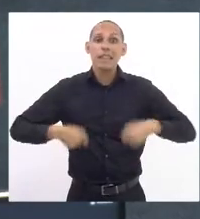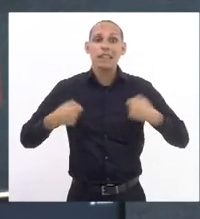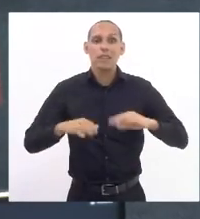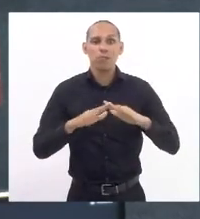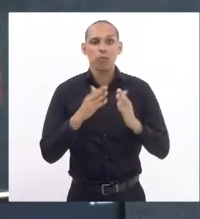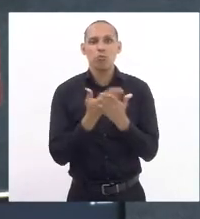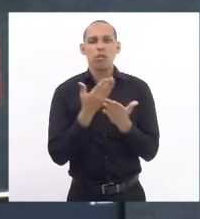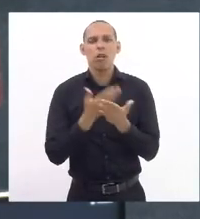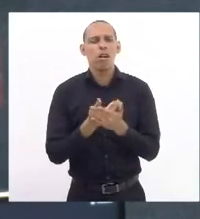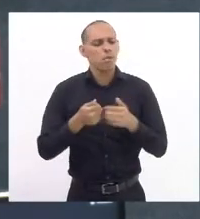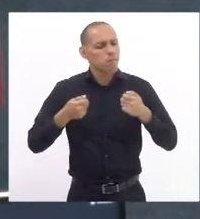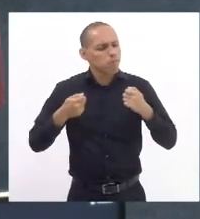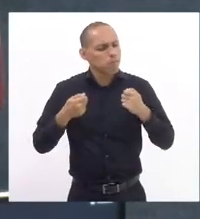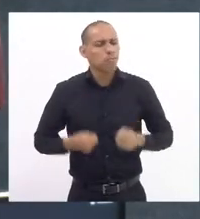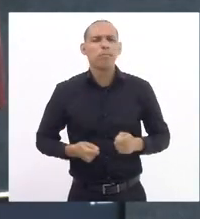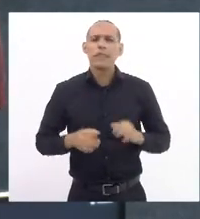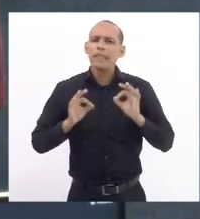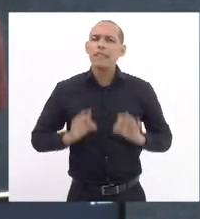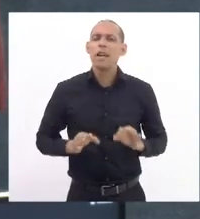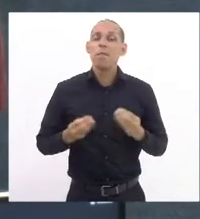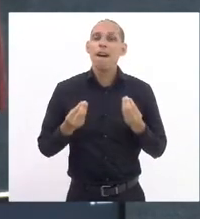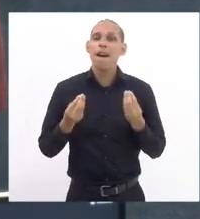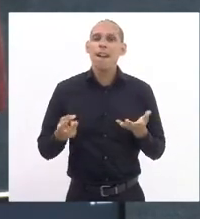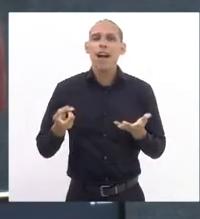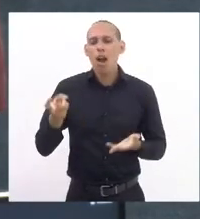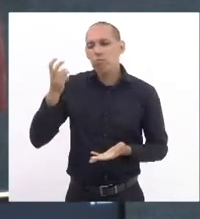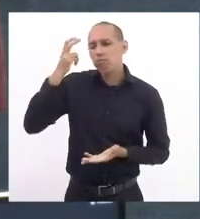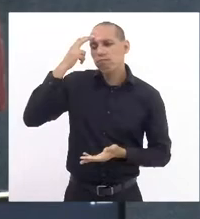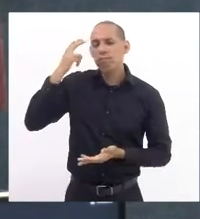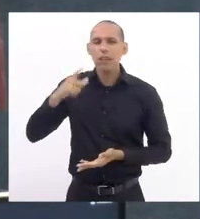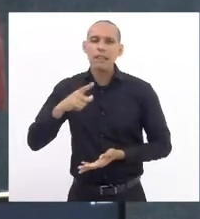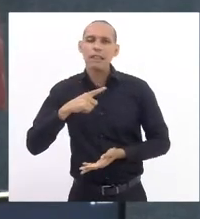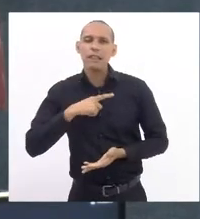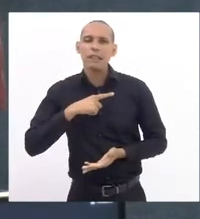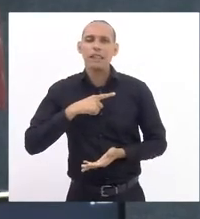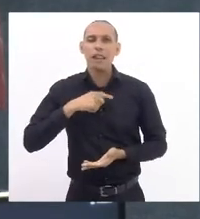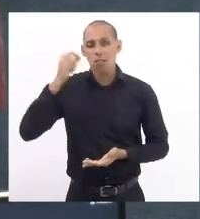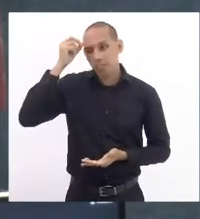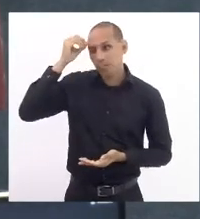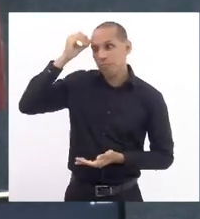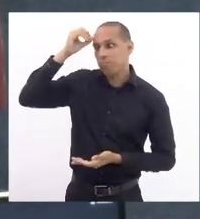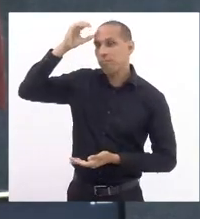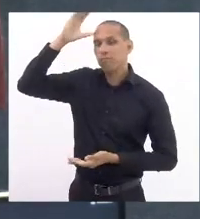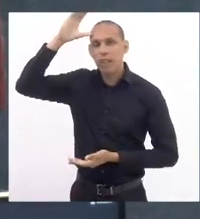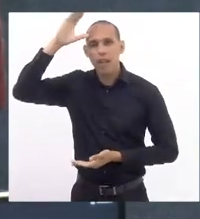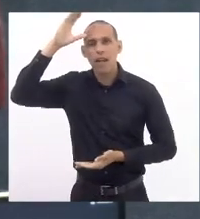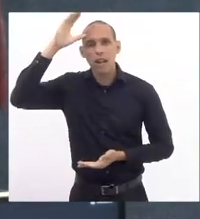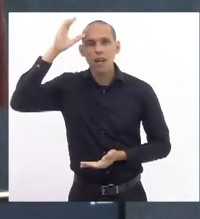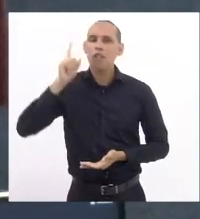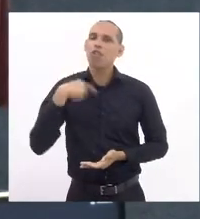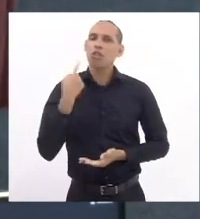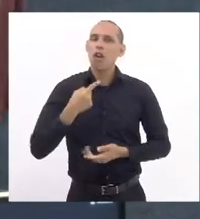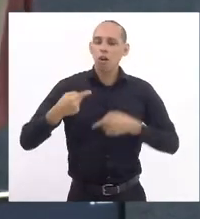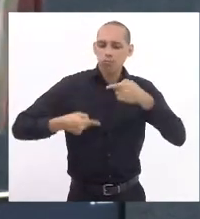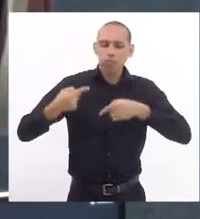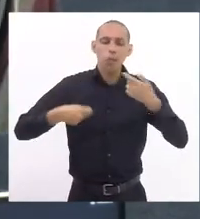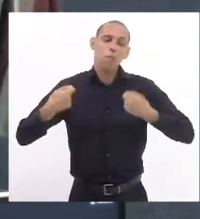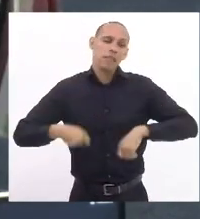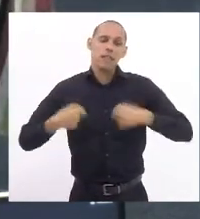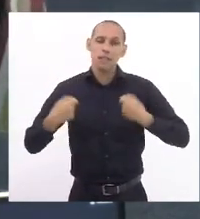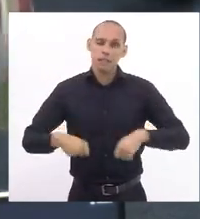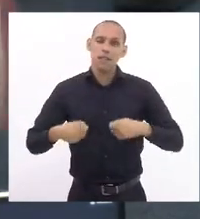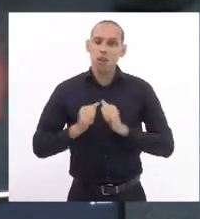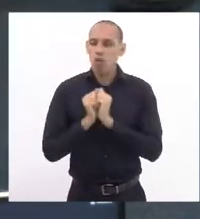escola fundamentalmente para se apropriar dos bens culturais, ampliar o seu repertório cultural, e a gente precisa discutir com a